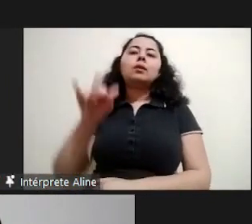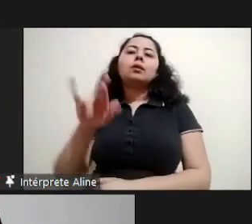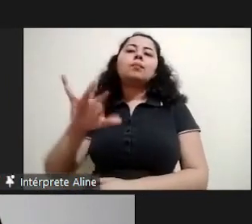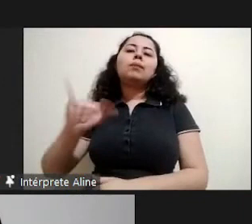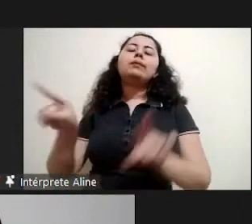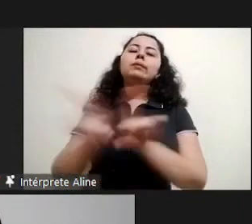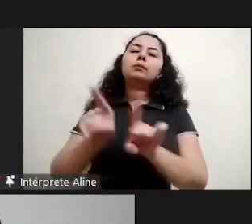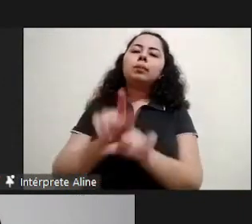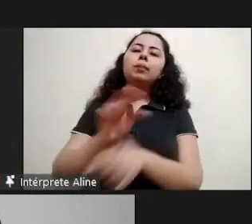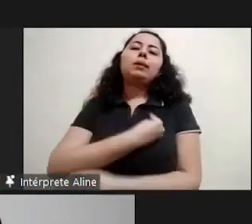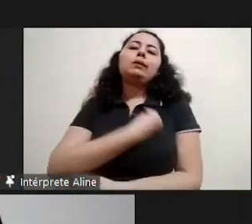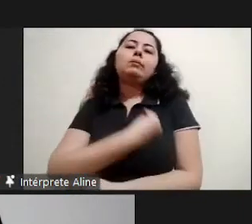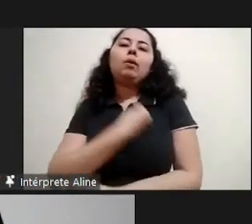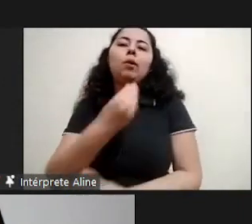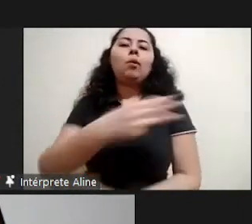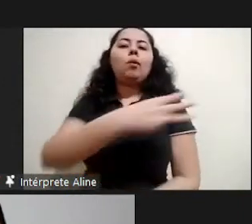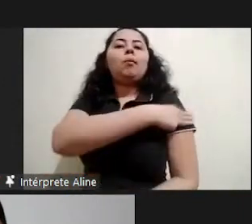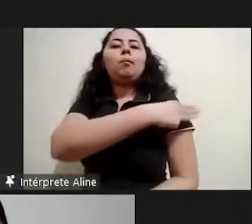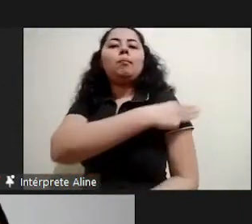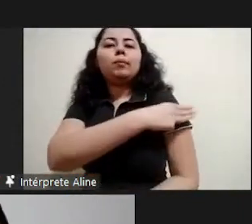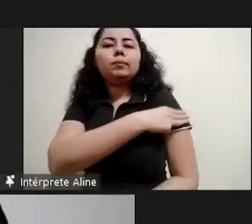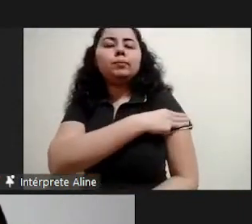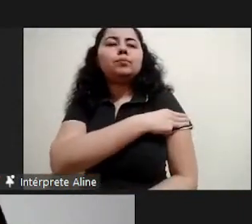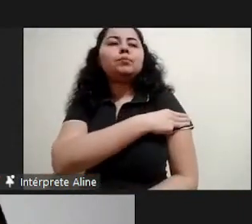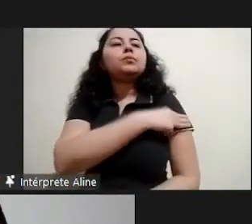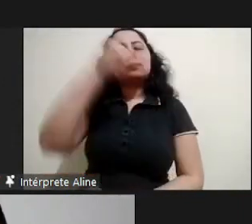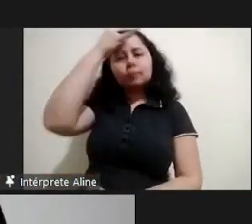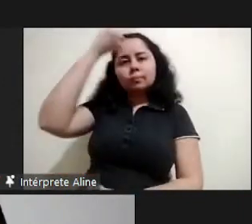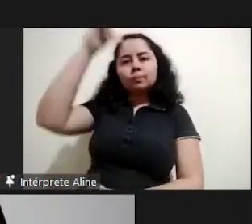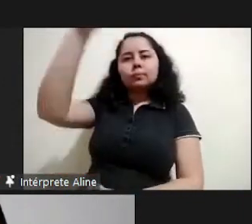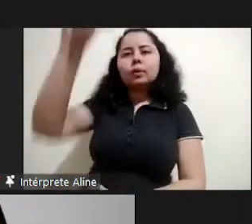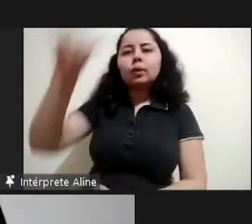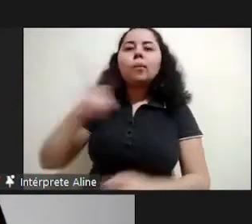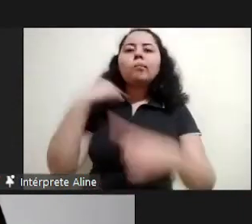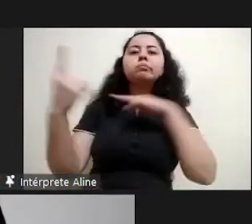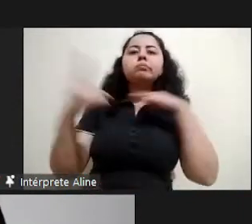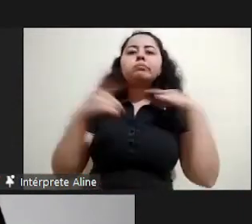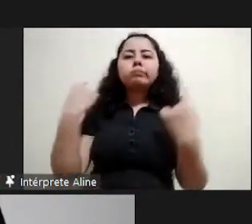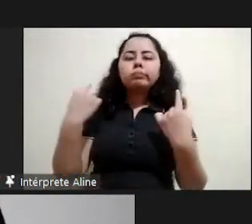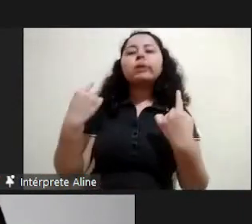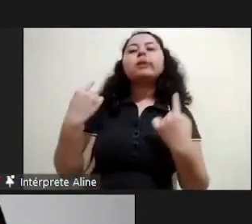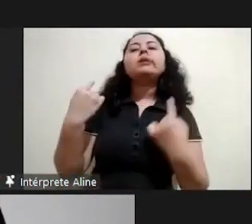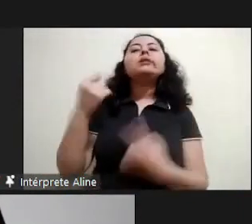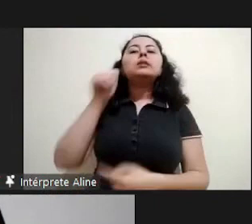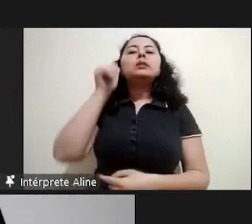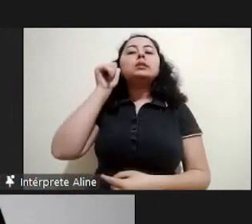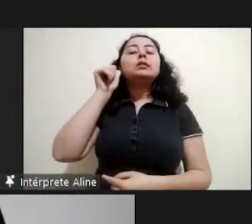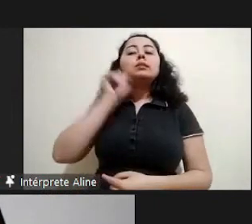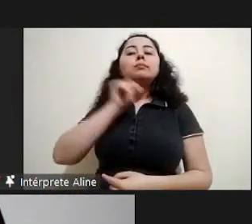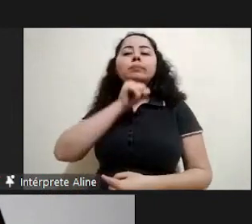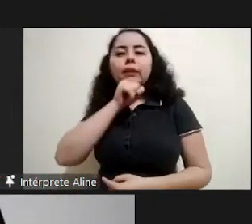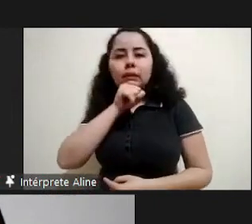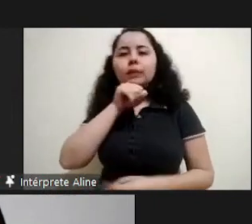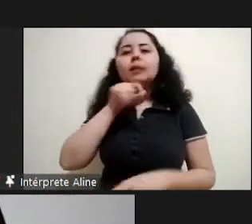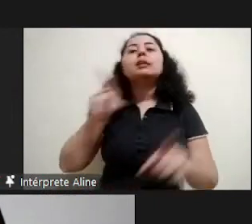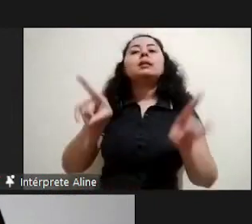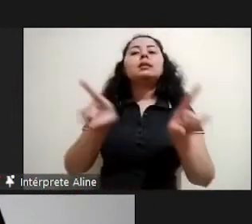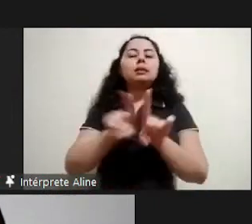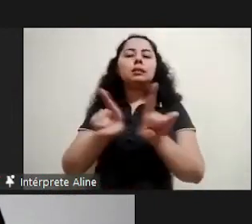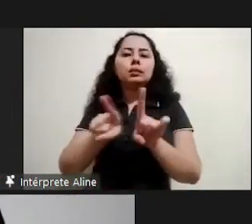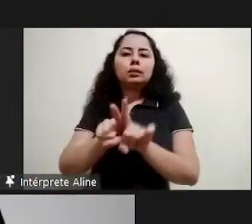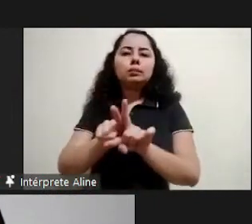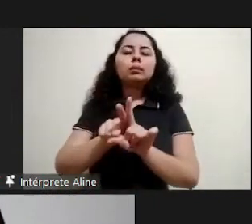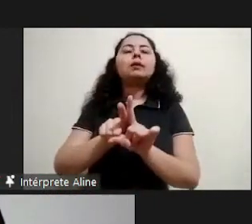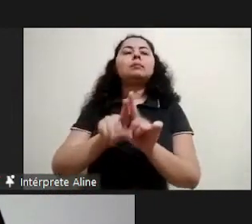Comitê de Prevenção à Mortalidade Materna de Juiz de Fora entre os anos 96 e 2000.